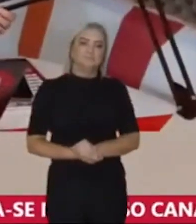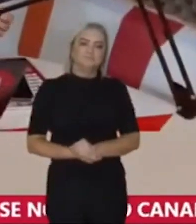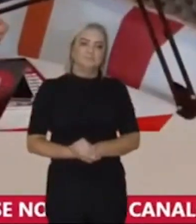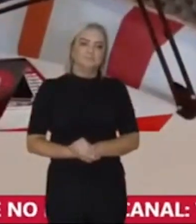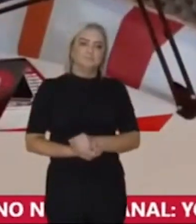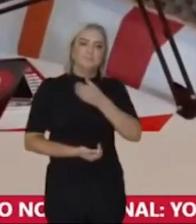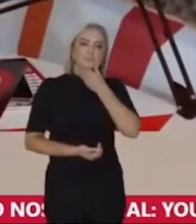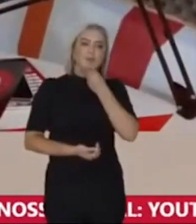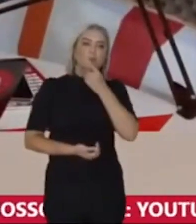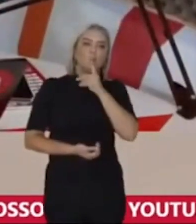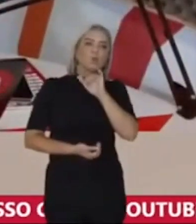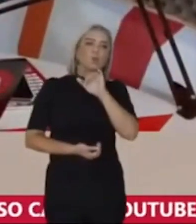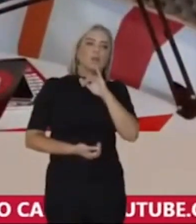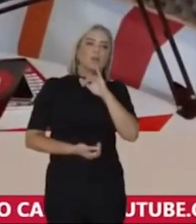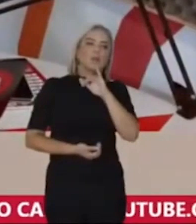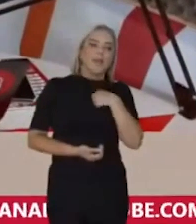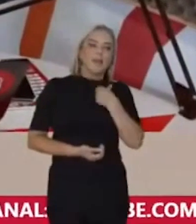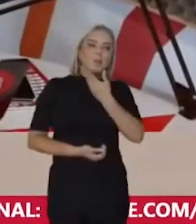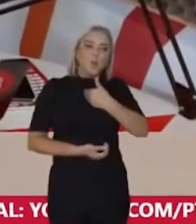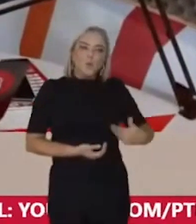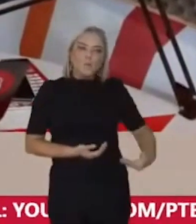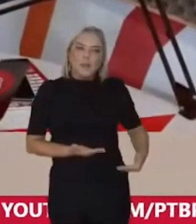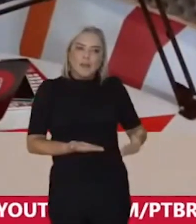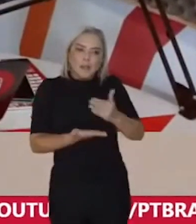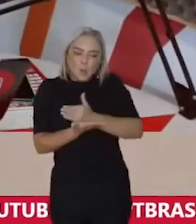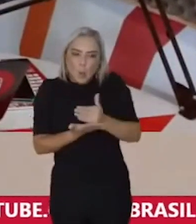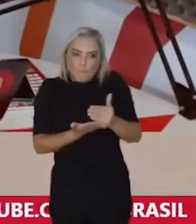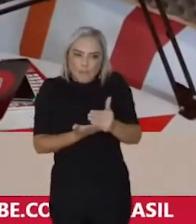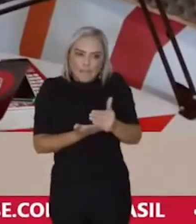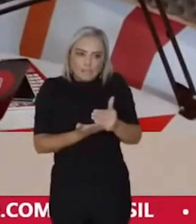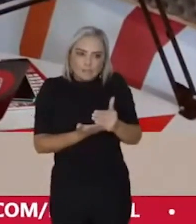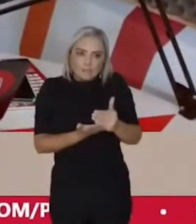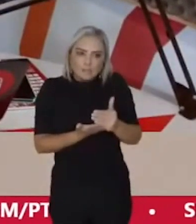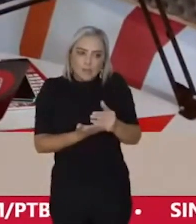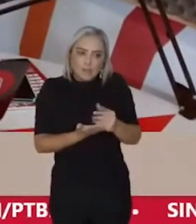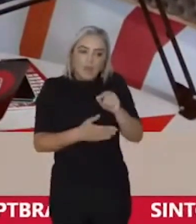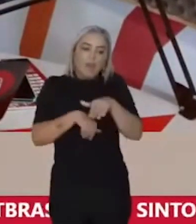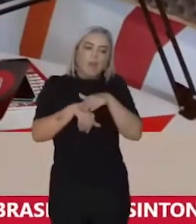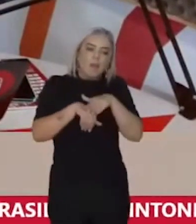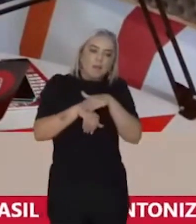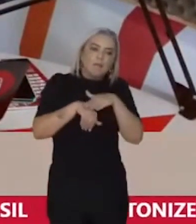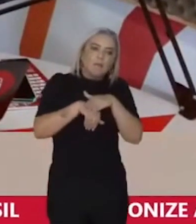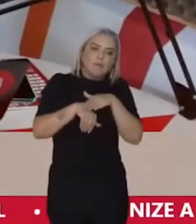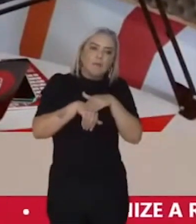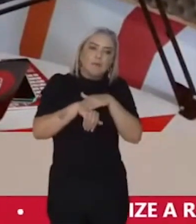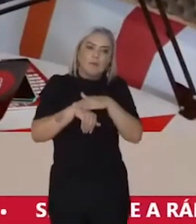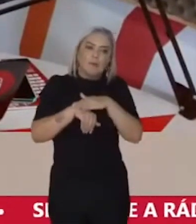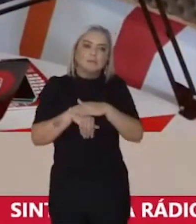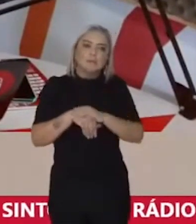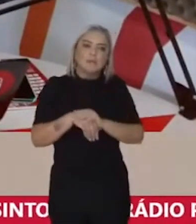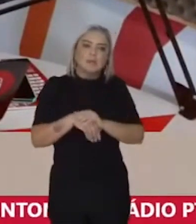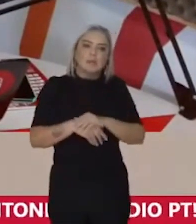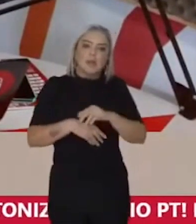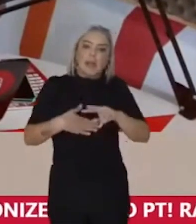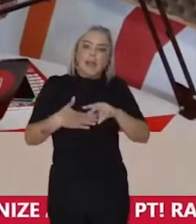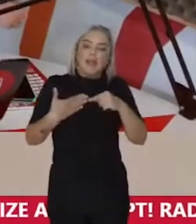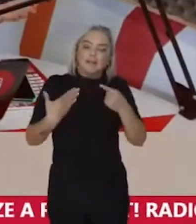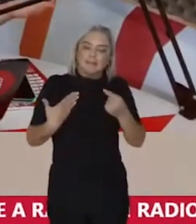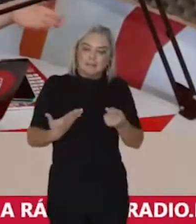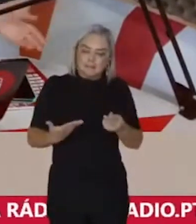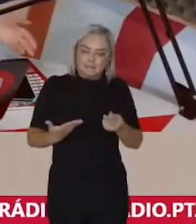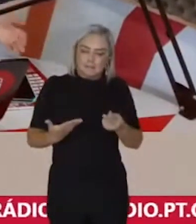Doutor Ricardo, também o governo atua desde o início do mandato, né, como a gente estava conversando no início, além de